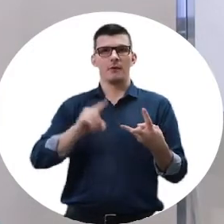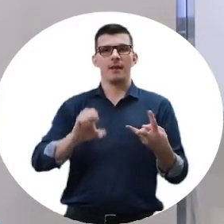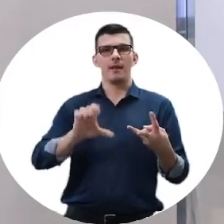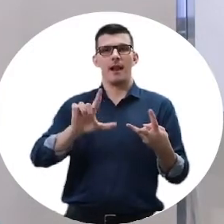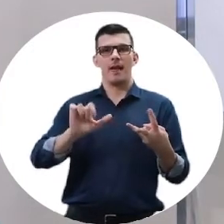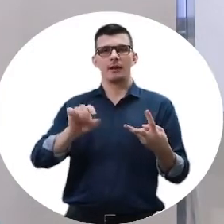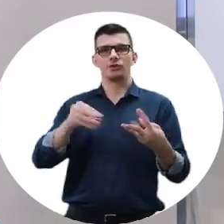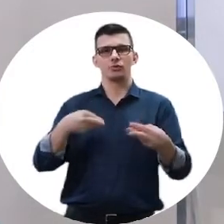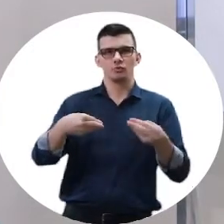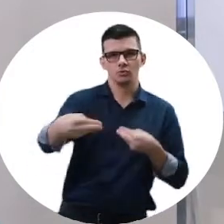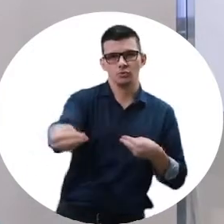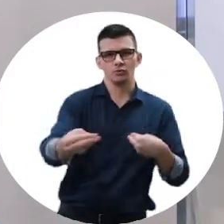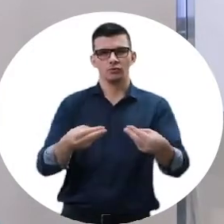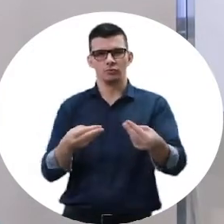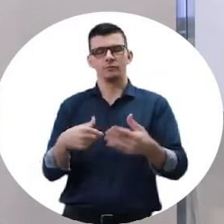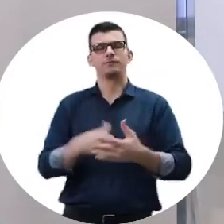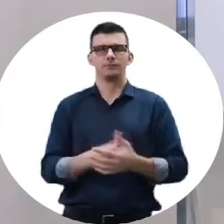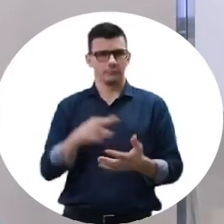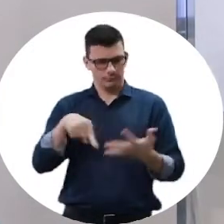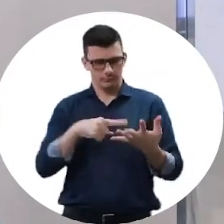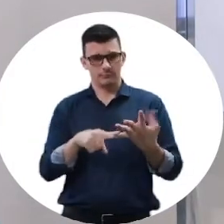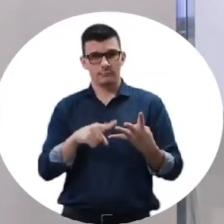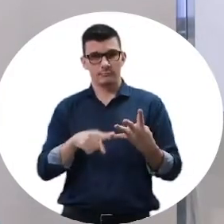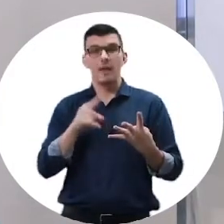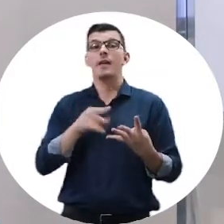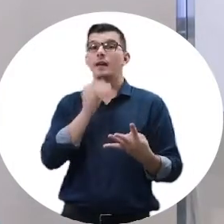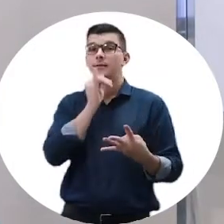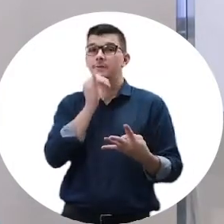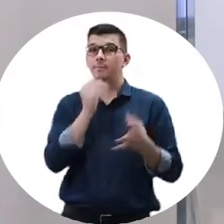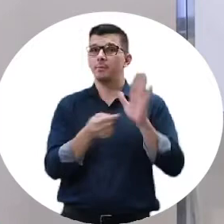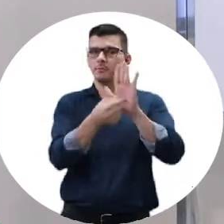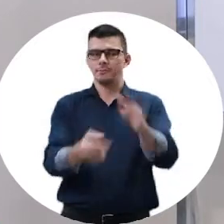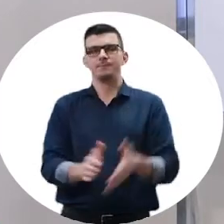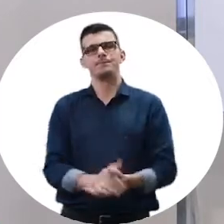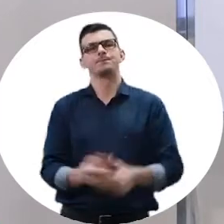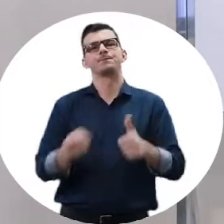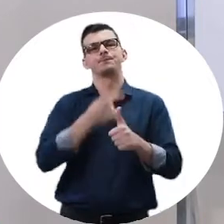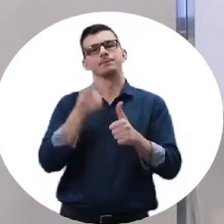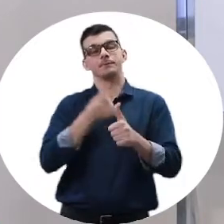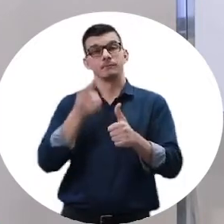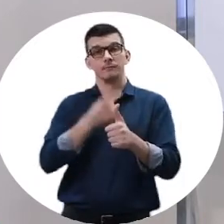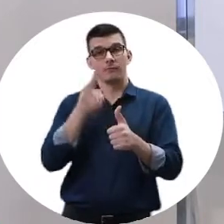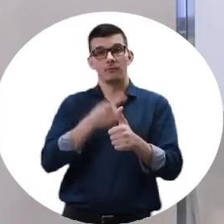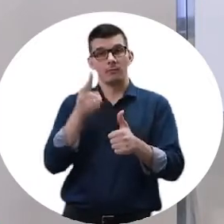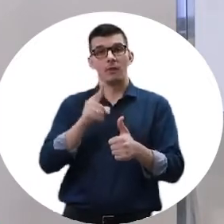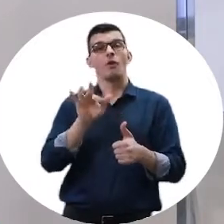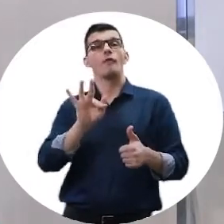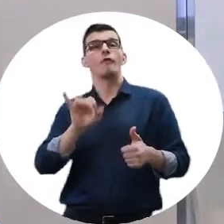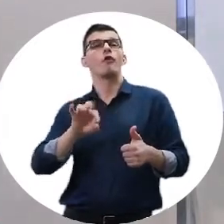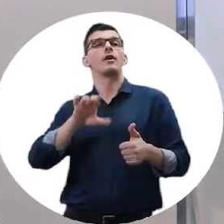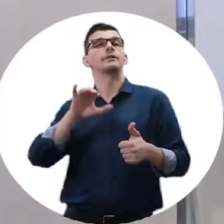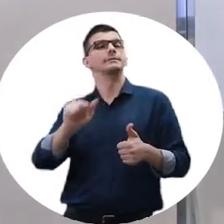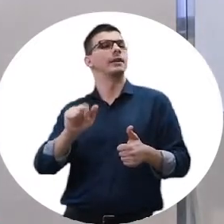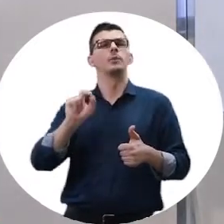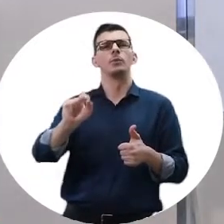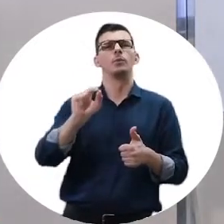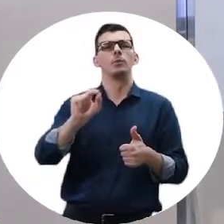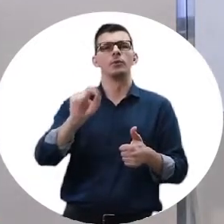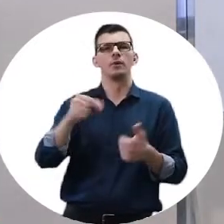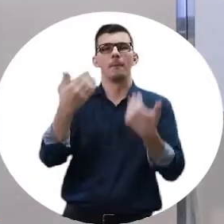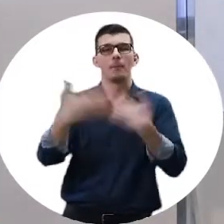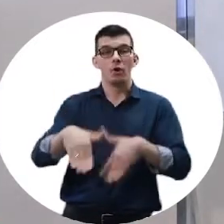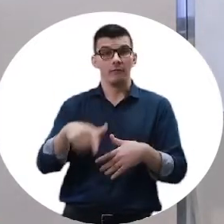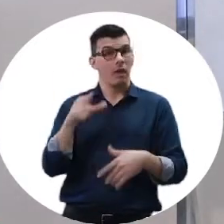elástica. E no final da aula fazer alguns exemplos em cima dessas aplicações. A primeira força que cai em prova é